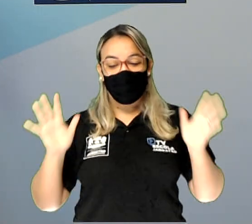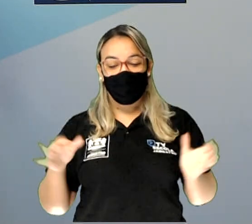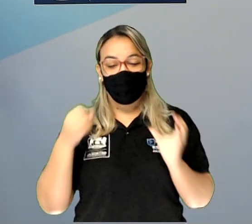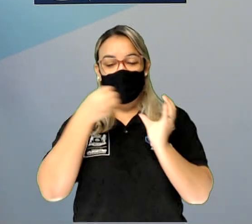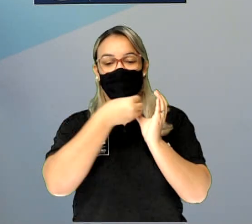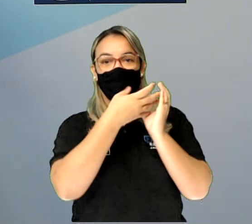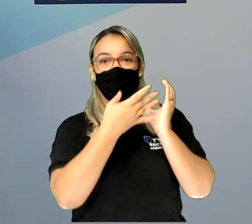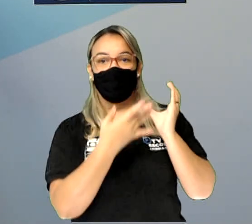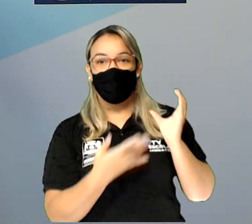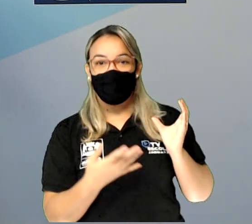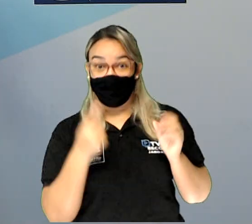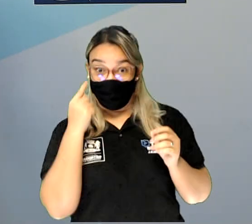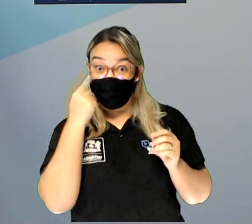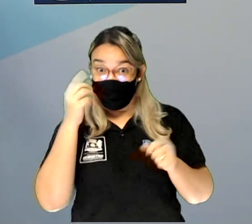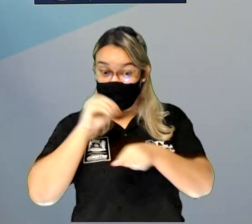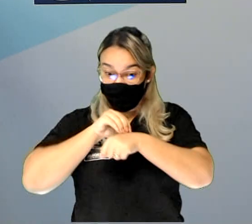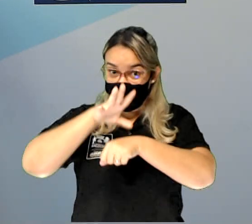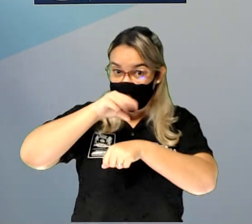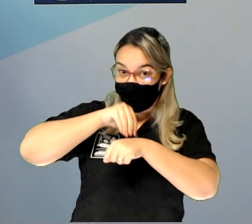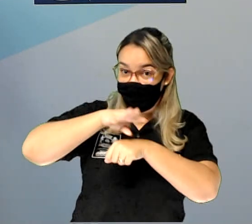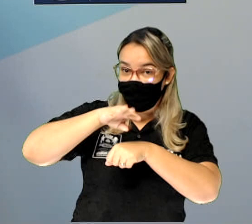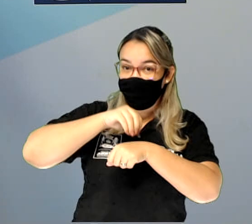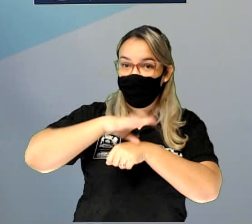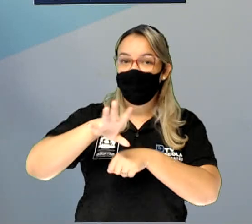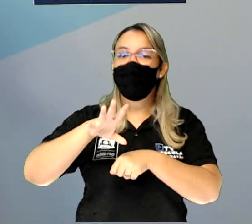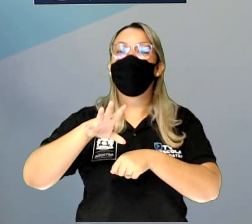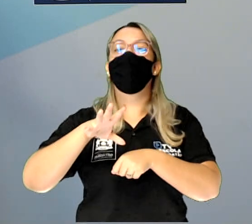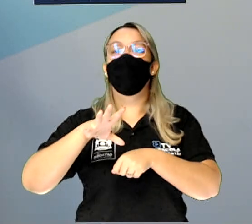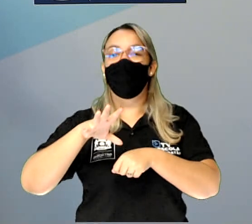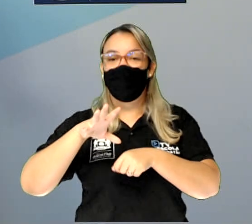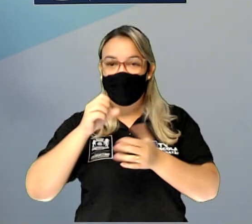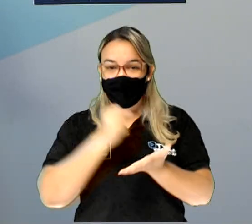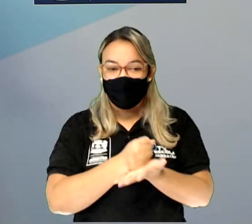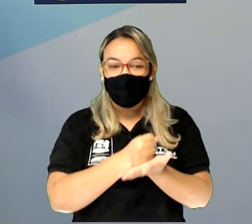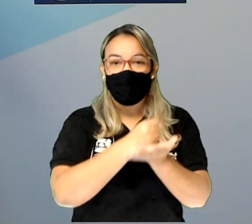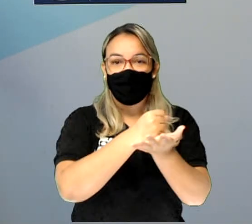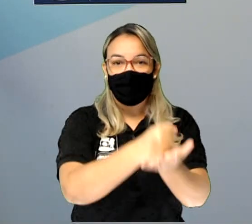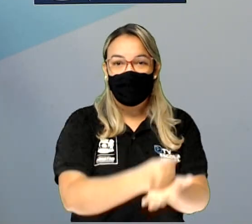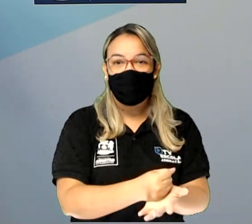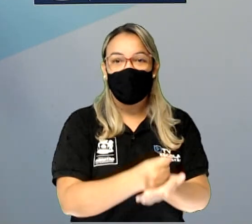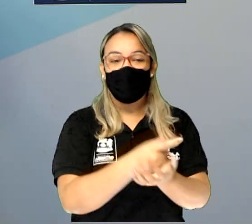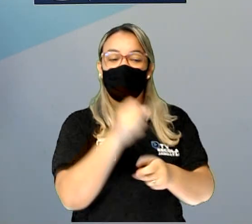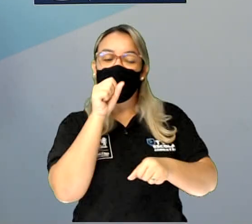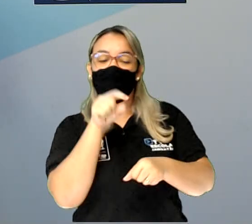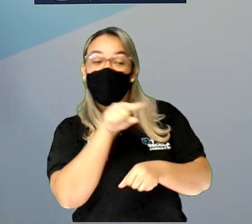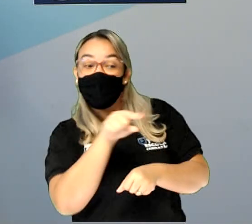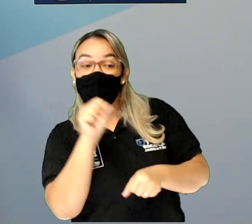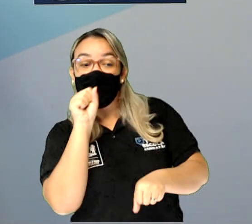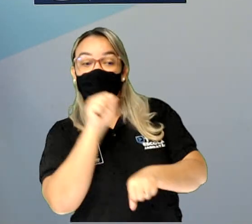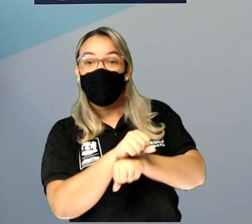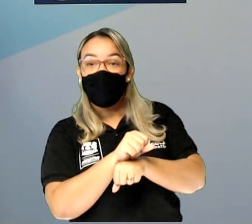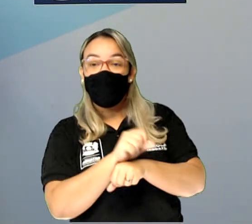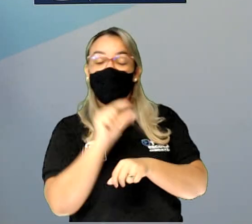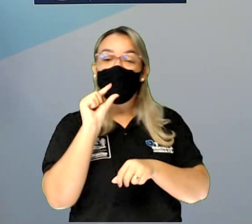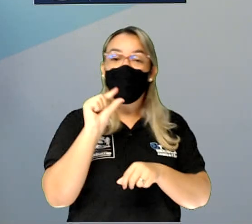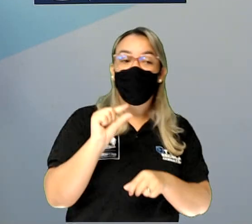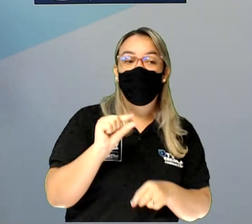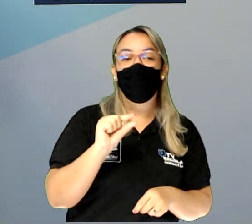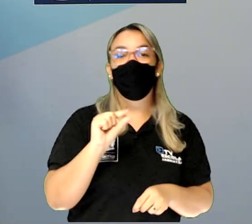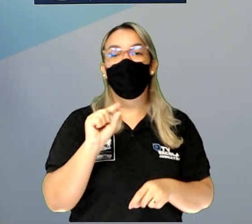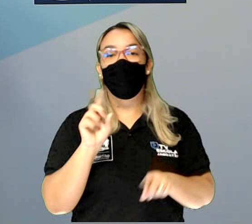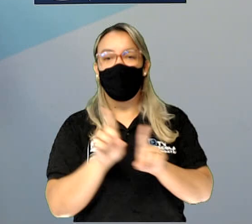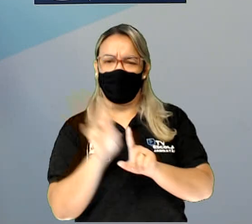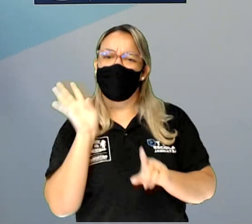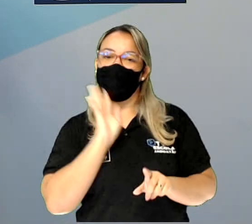polinizadores. Ele até dá uma dicasinha aí, botar também um ponto de apoio para que eles possam parar um pouquinho, não é?